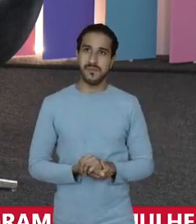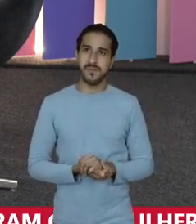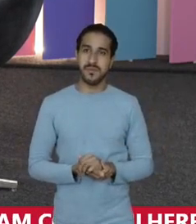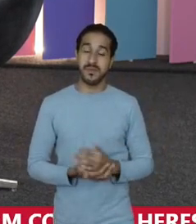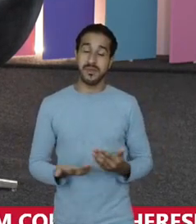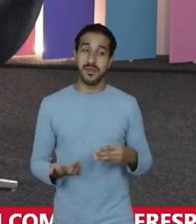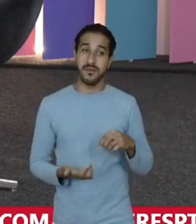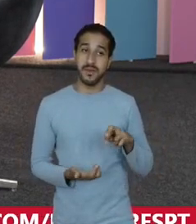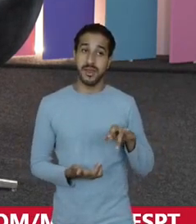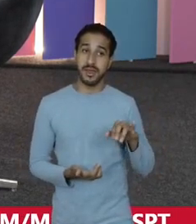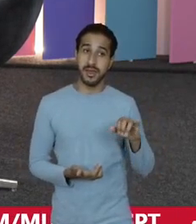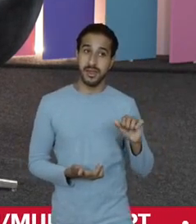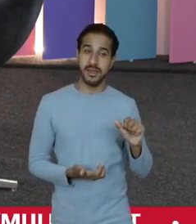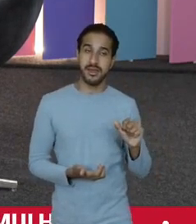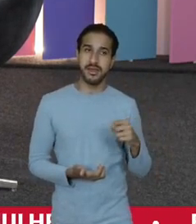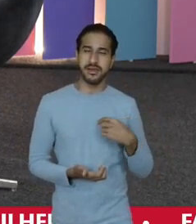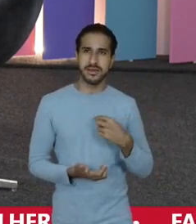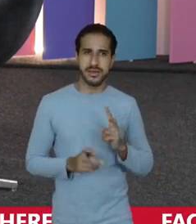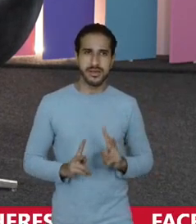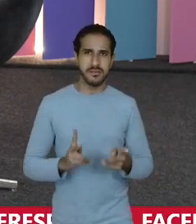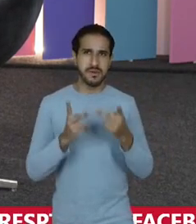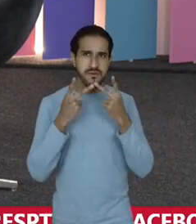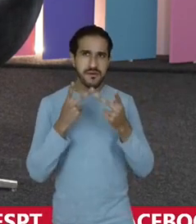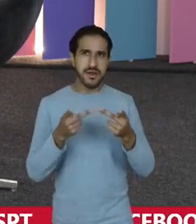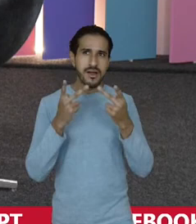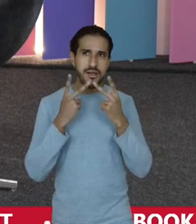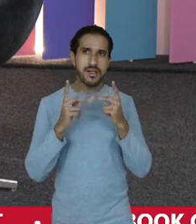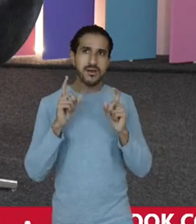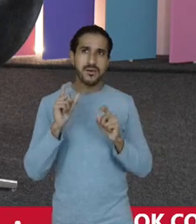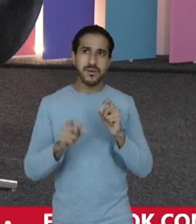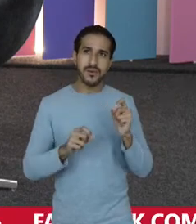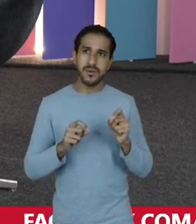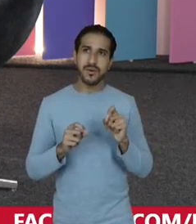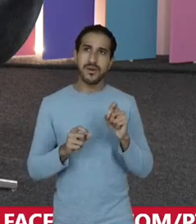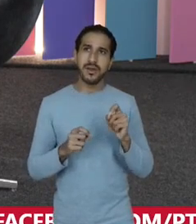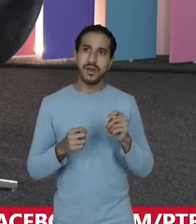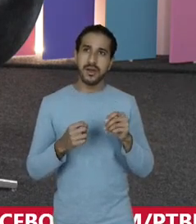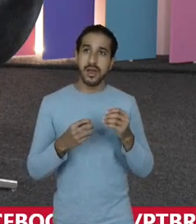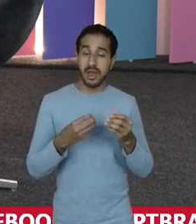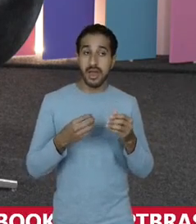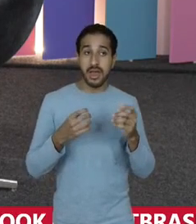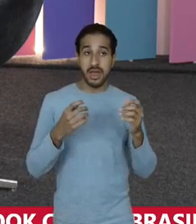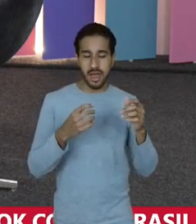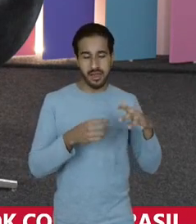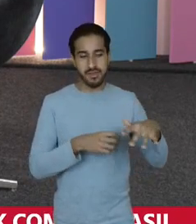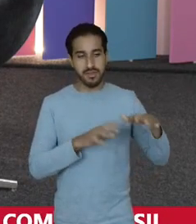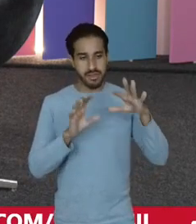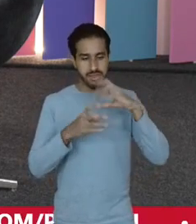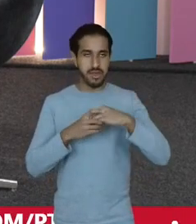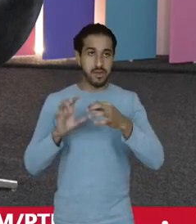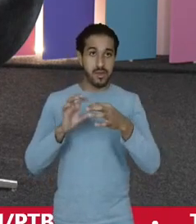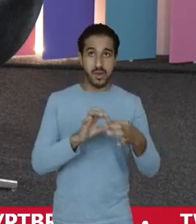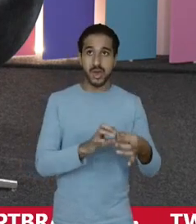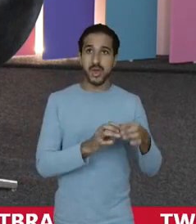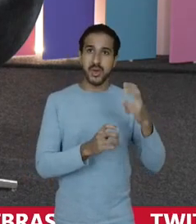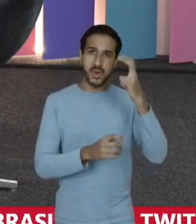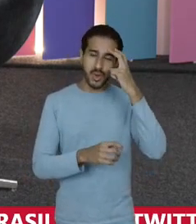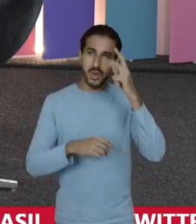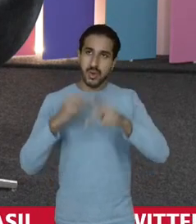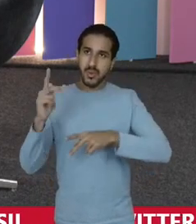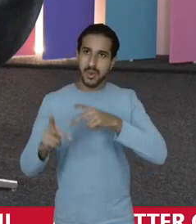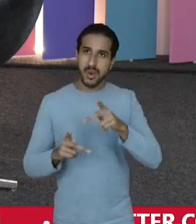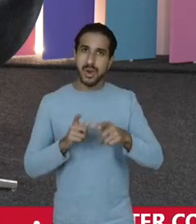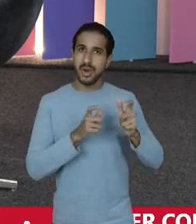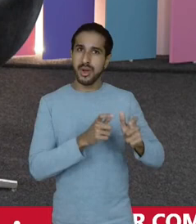Olha, Mariana, eu tenho insistido na tese de que foi através da cultura que povos,